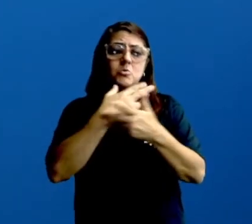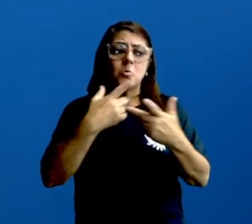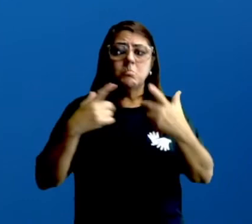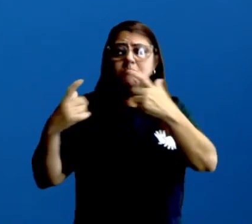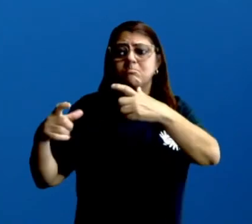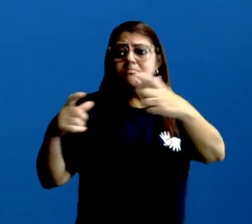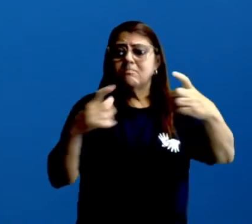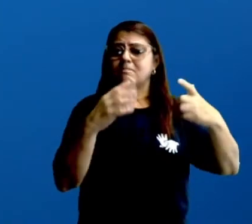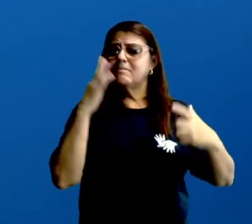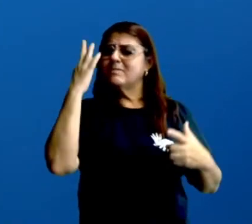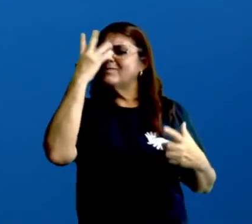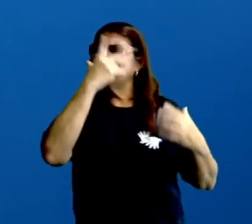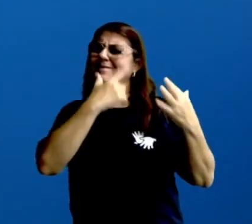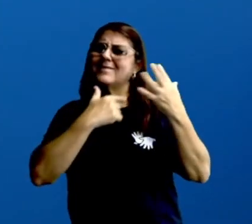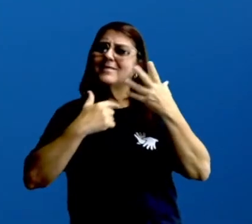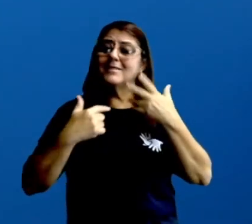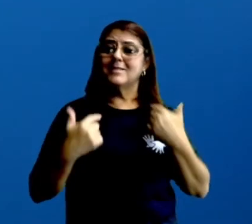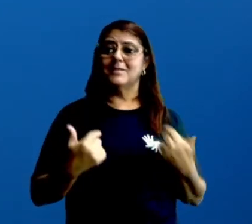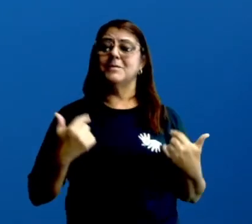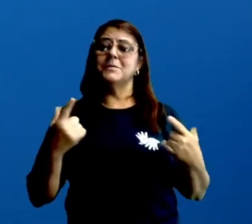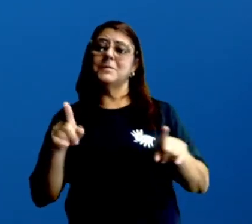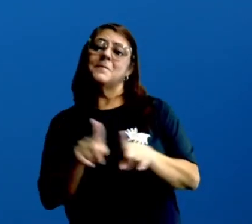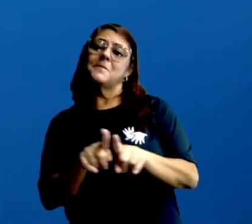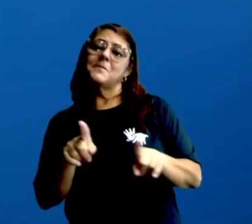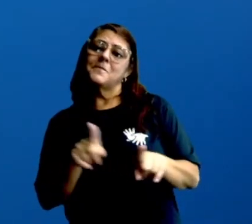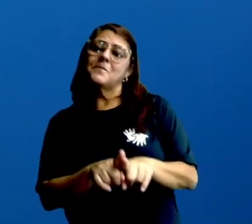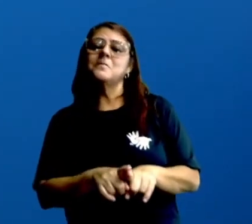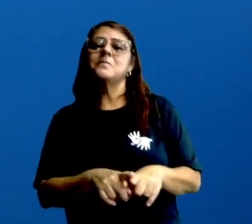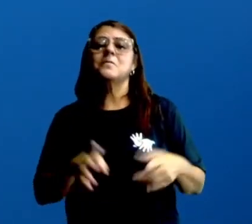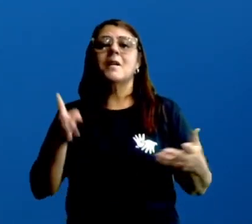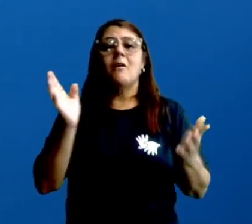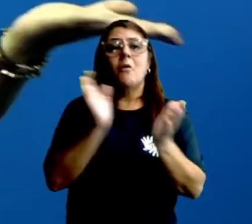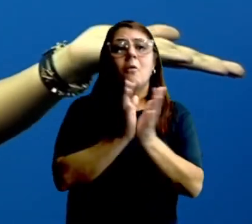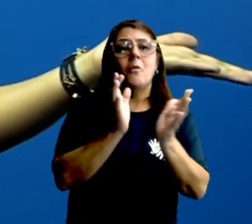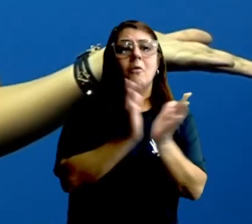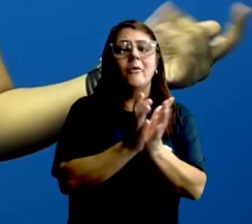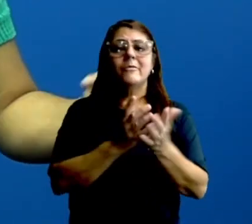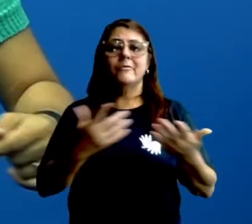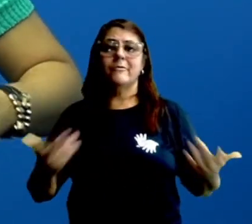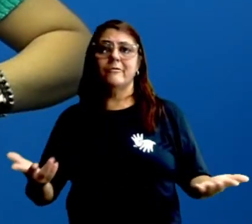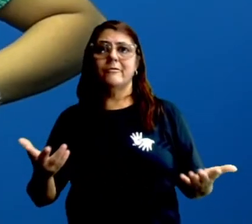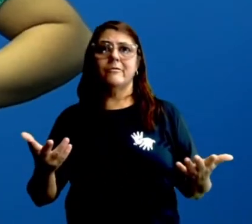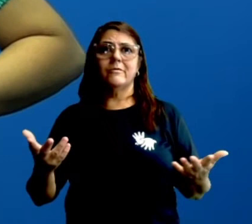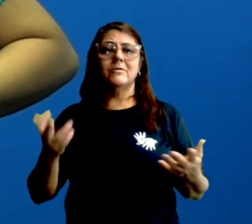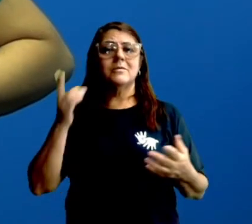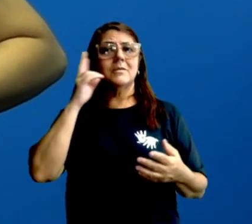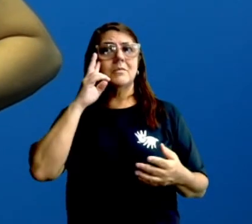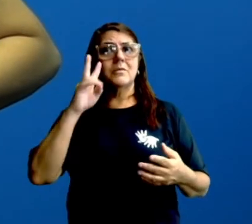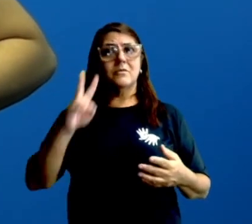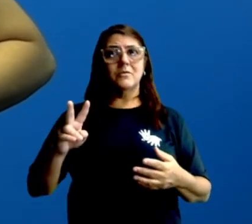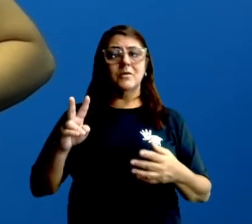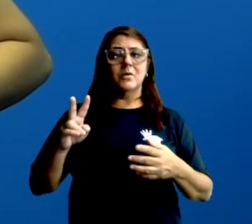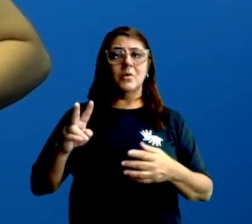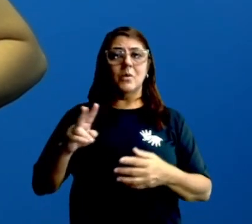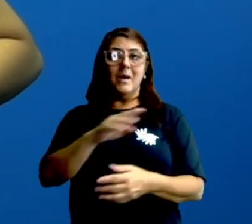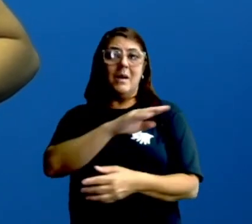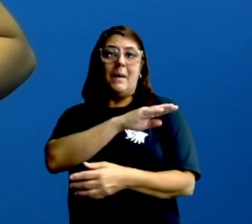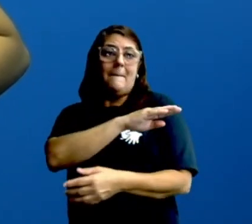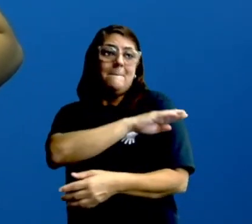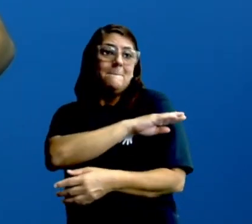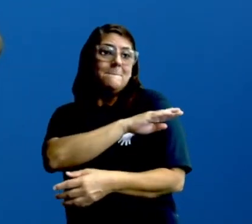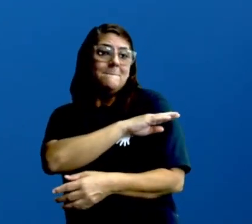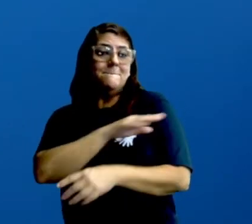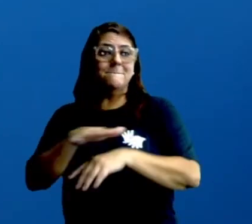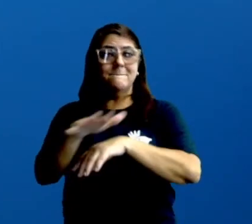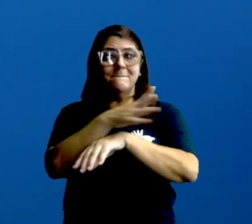vegetação nessa Flora nesse conjunto de coisas né Vimos a pé a imagem da Praça do anjo aqui de